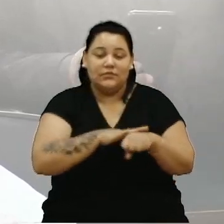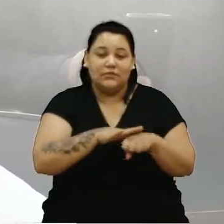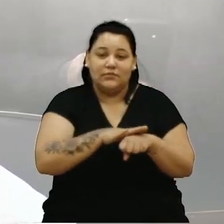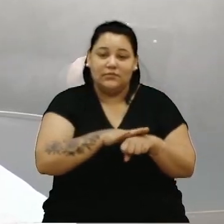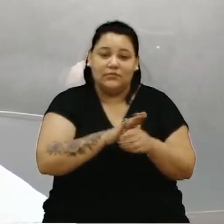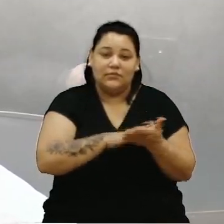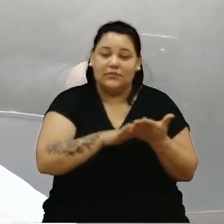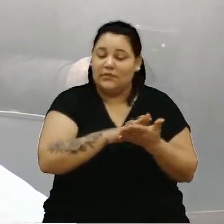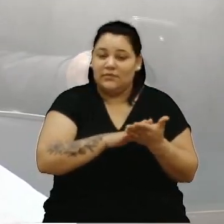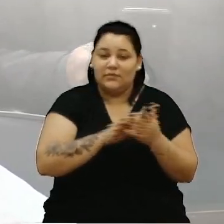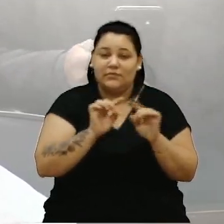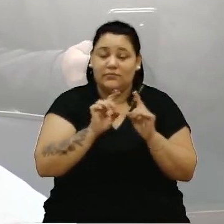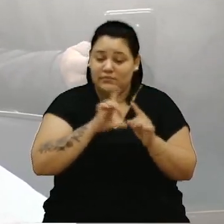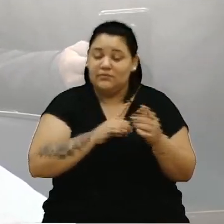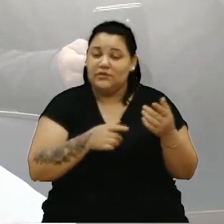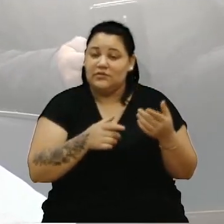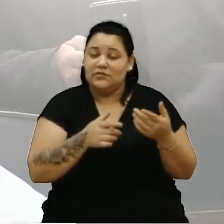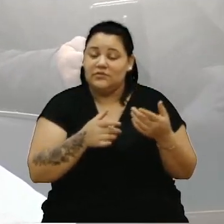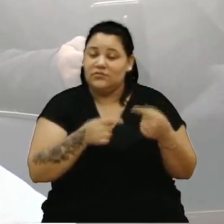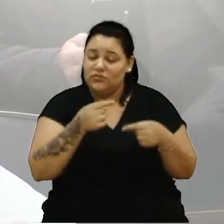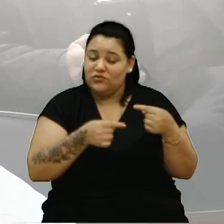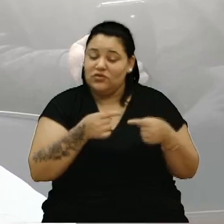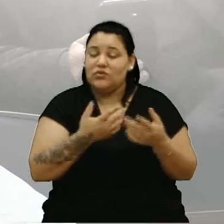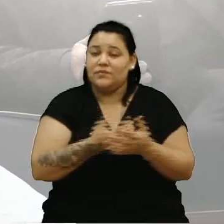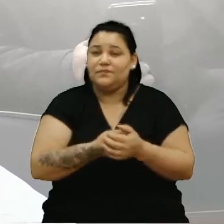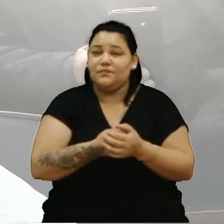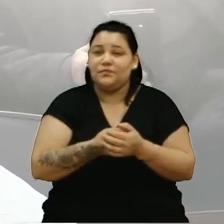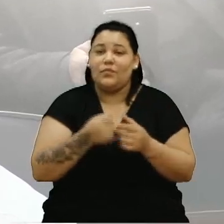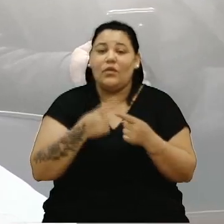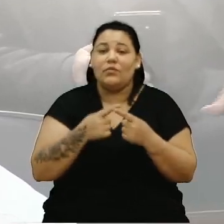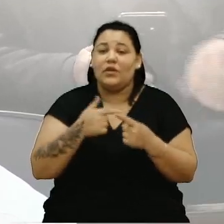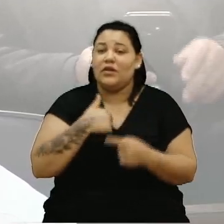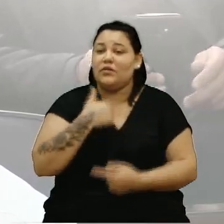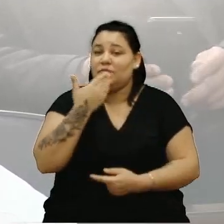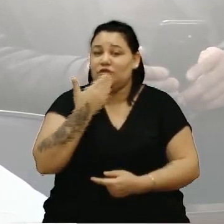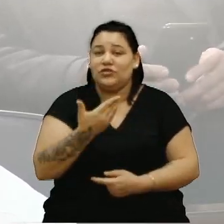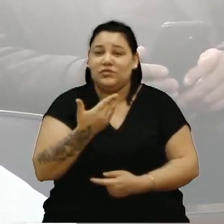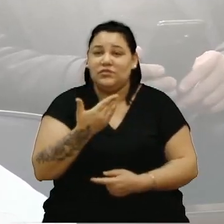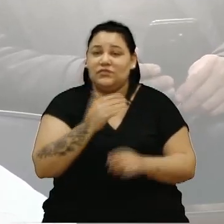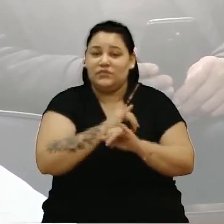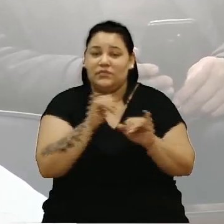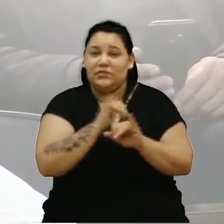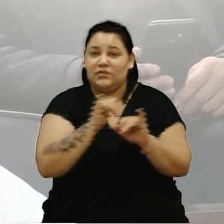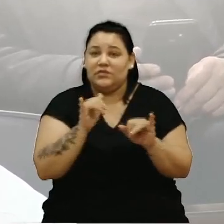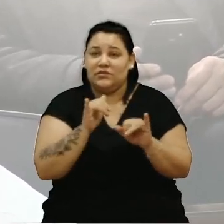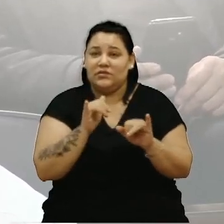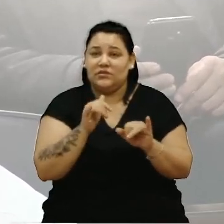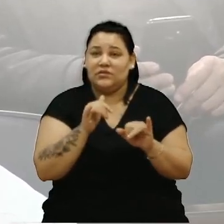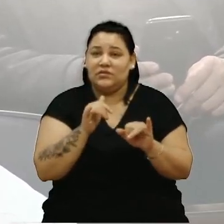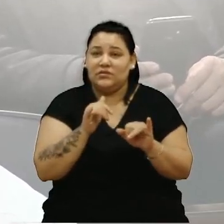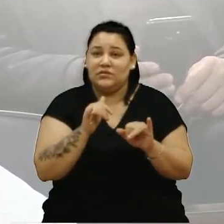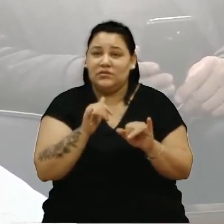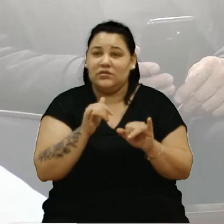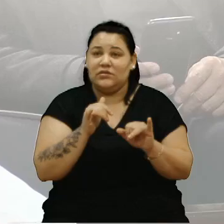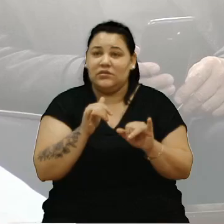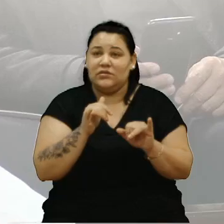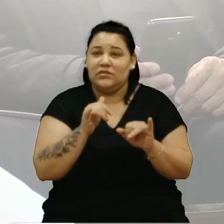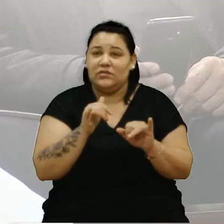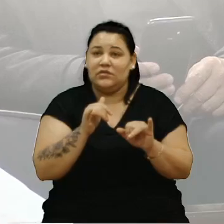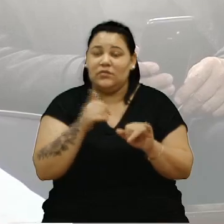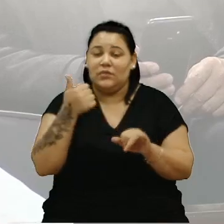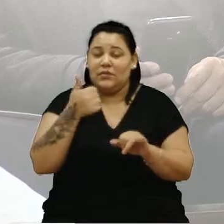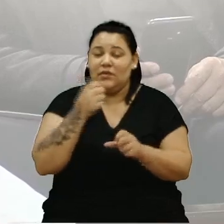fiz pedido de informações? Porque o Velocino ex, quando foi líder do governo no primeiro ano, ele passou gabinete por gabinete. E eu estou mentindo aqui,